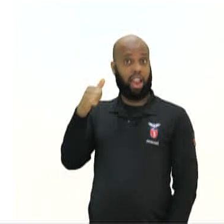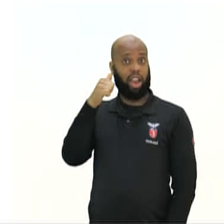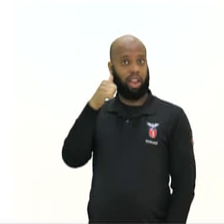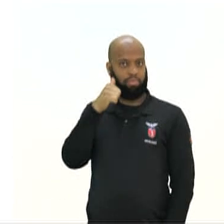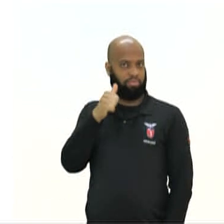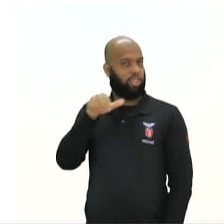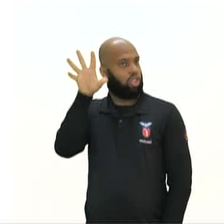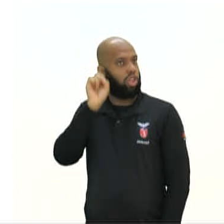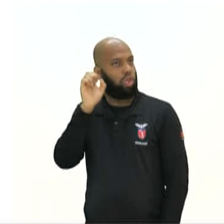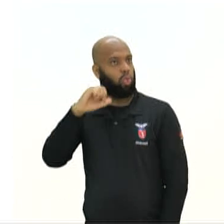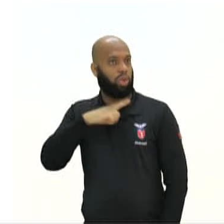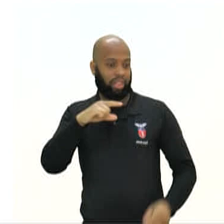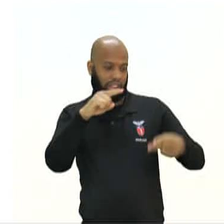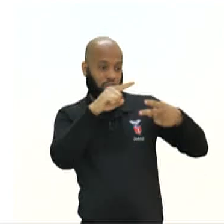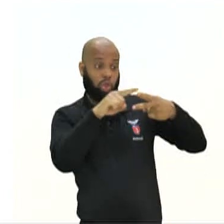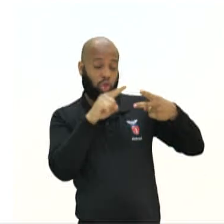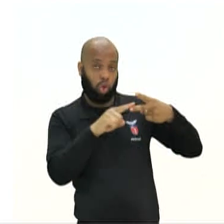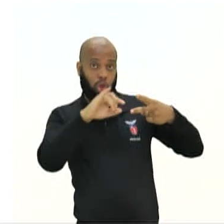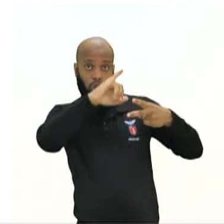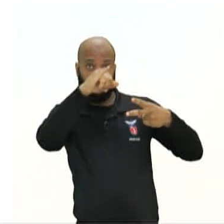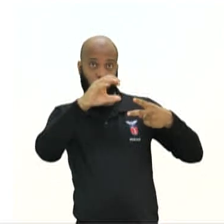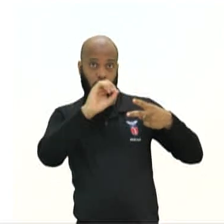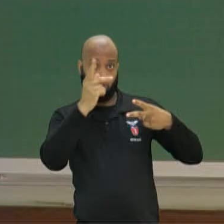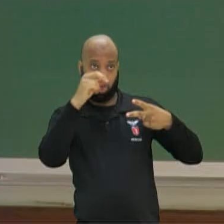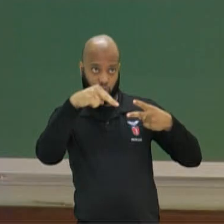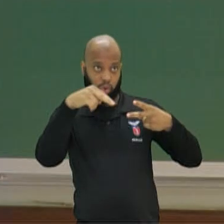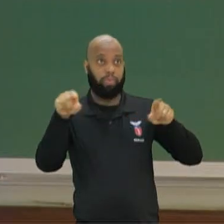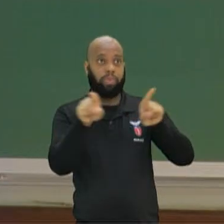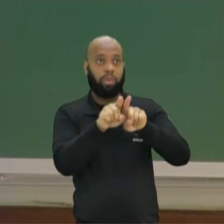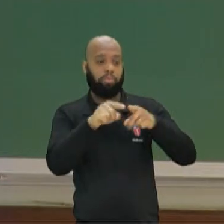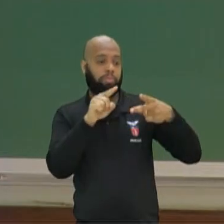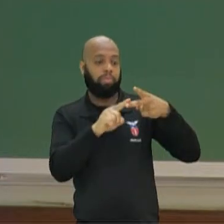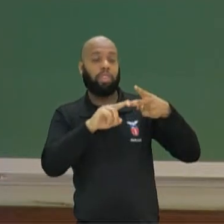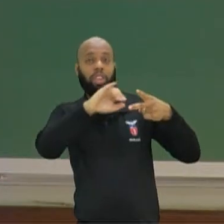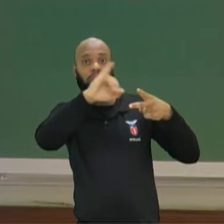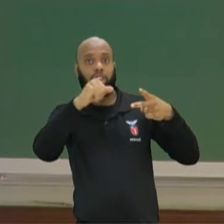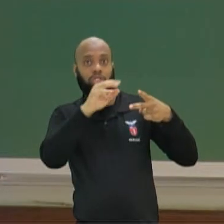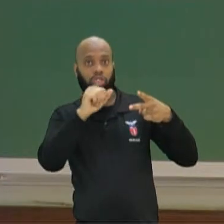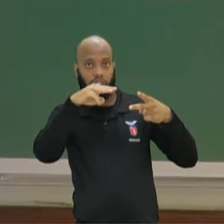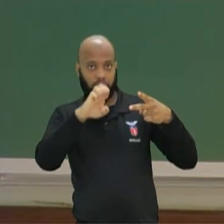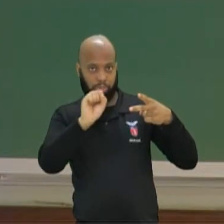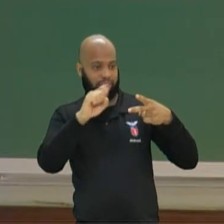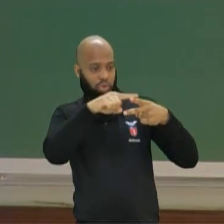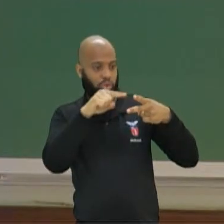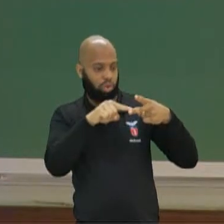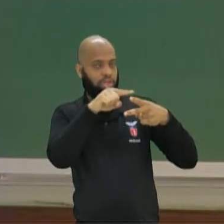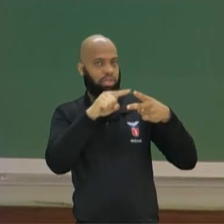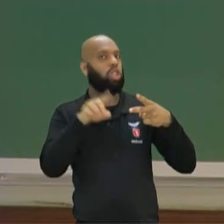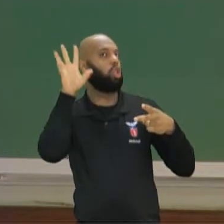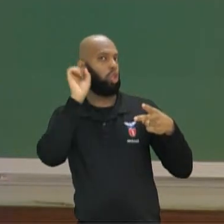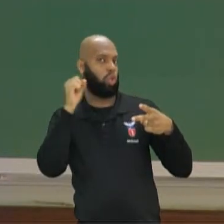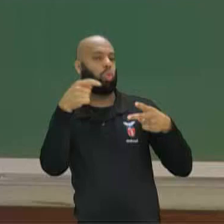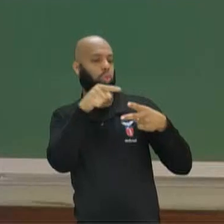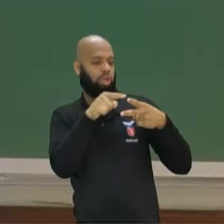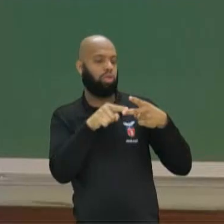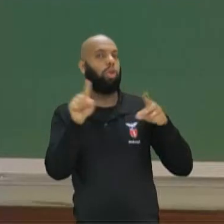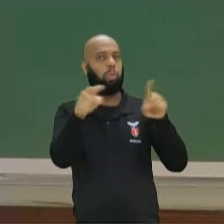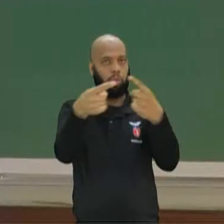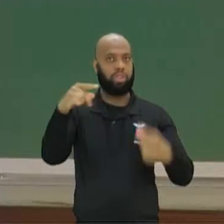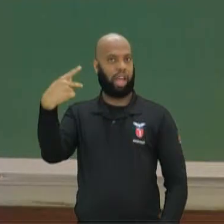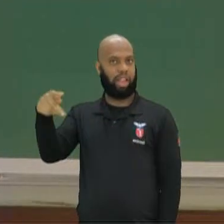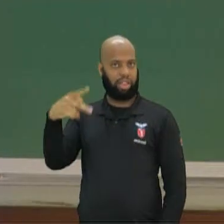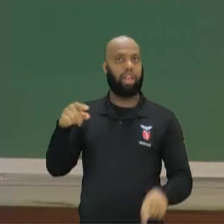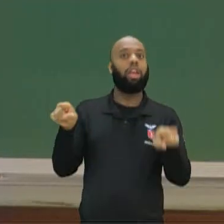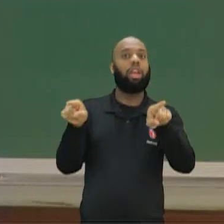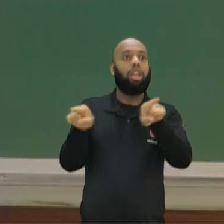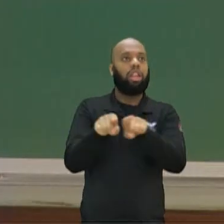James Morrison. Ela escuta ao John Mayer e ao James Morrison. Esses dois cantores aqui. Que por sinal,